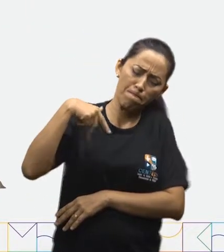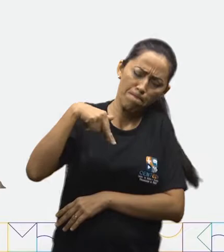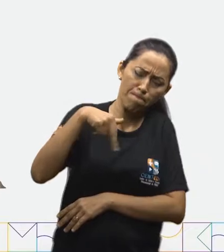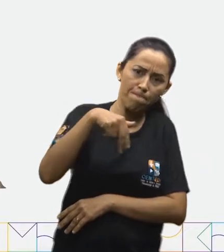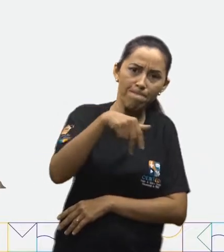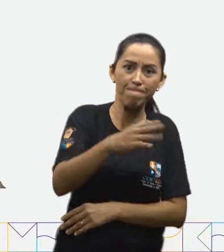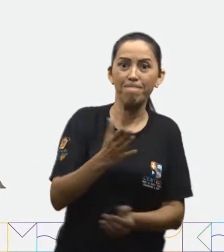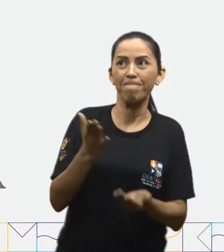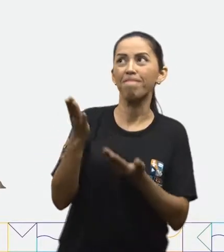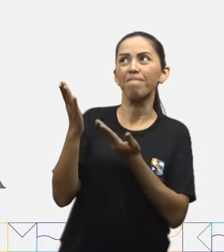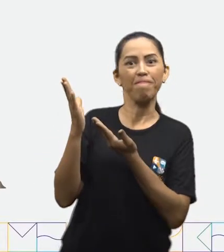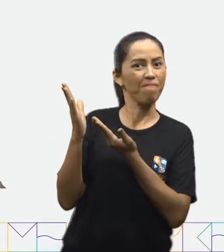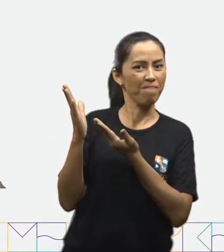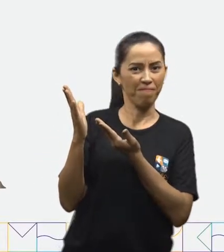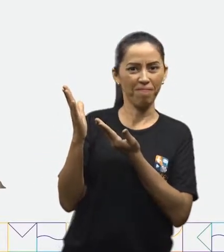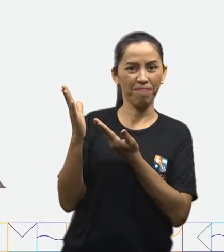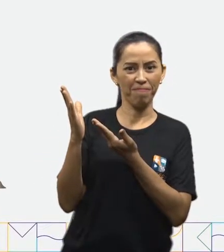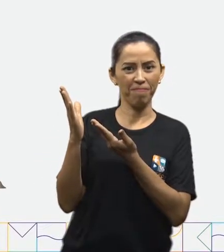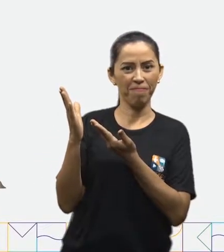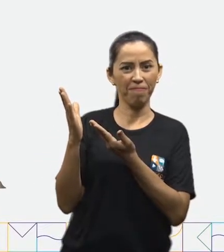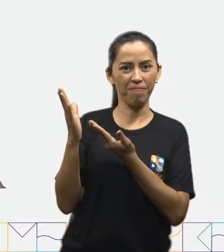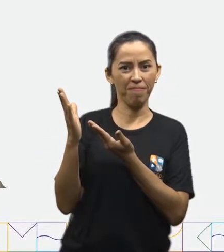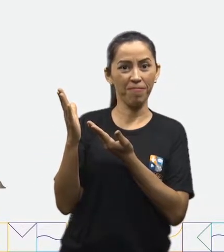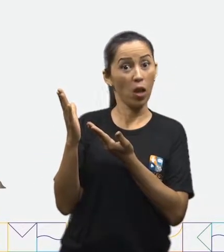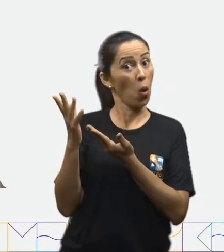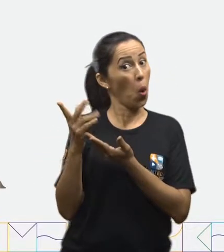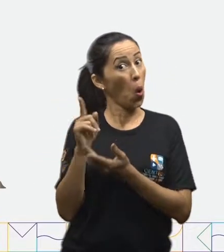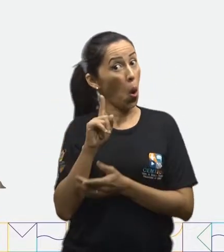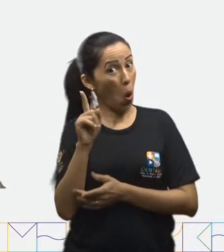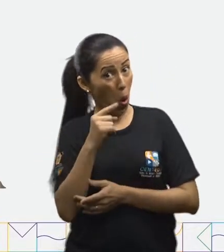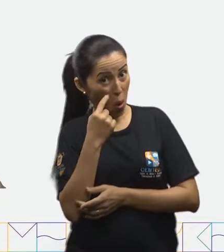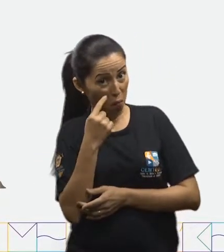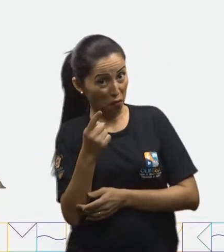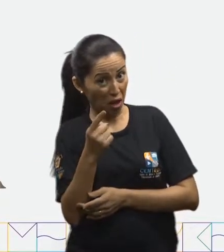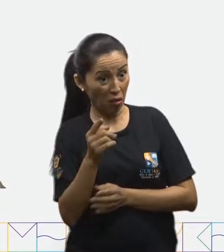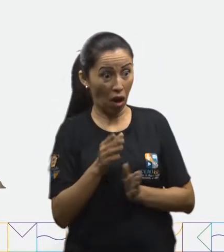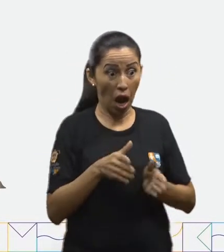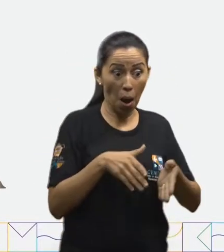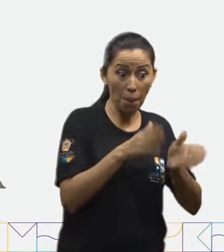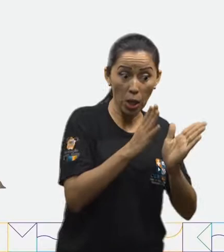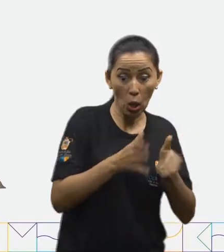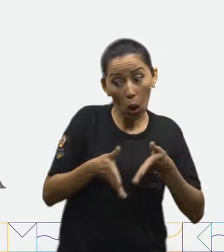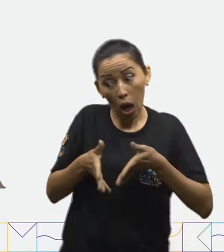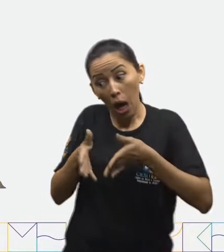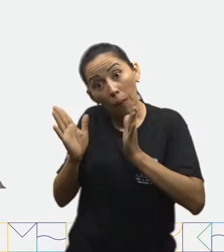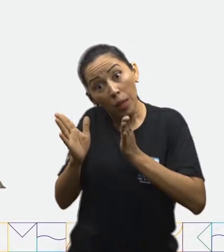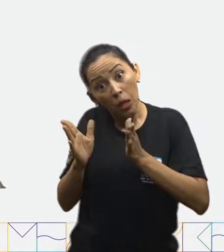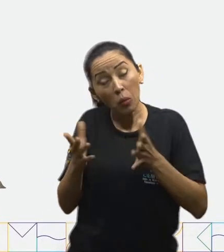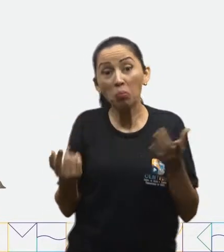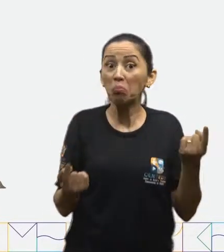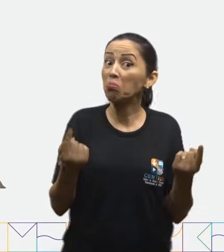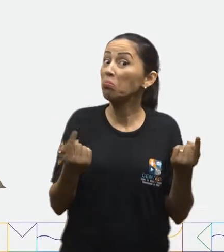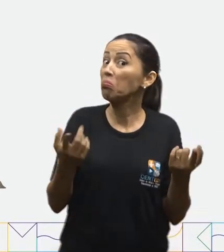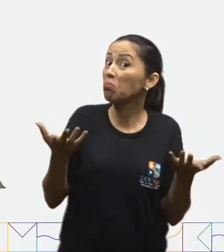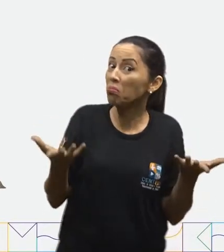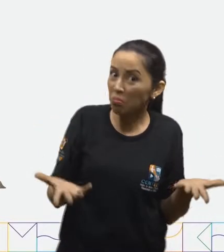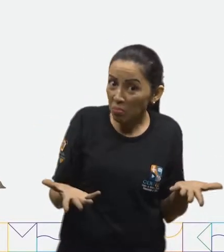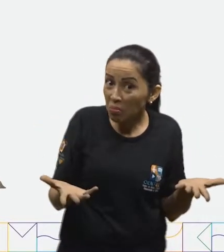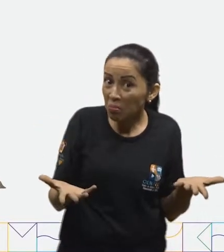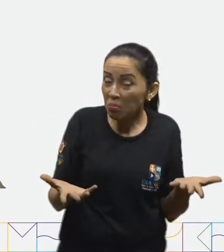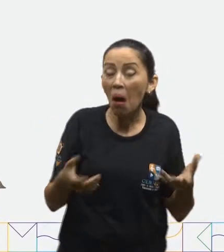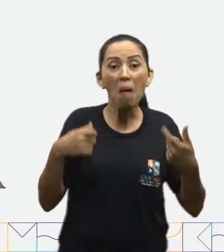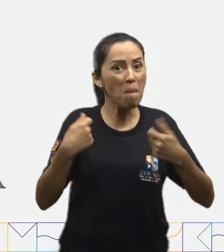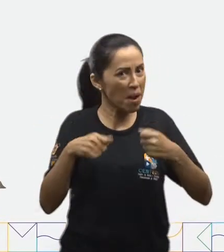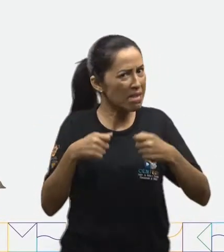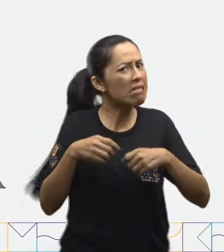caminhando. Olha, mais um caminho que ele poderia ter trocado, ó. Mas se ele fosse continuar, talvez ele encontrasse outro